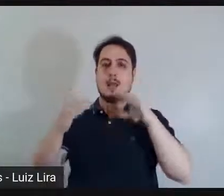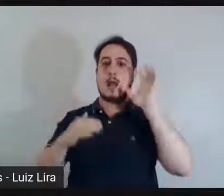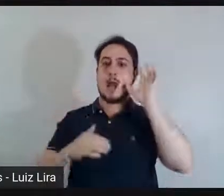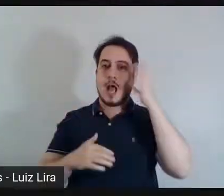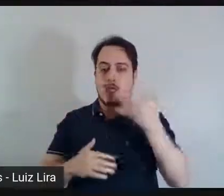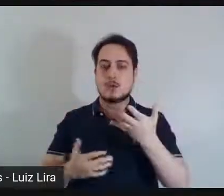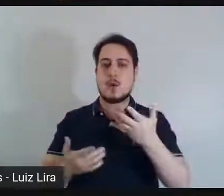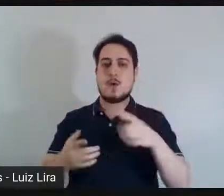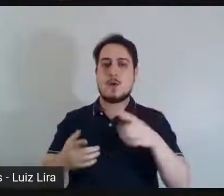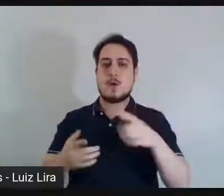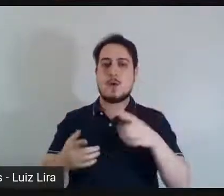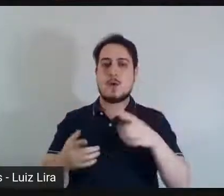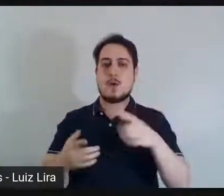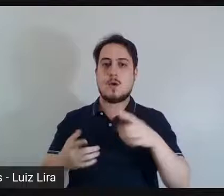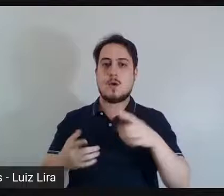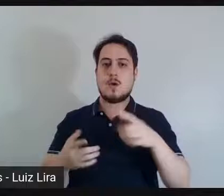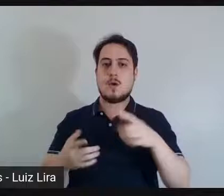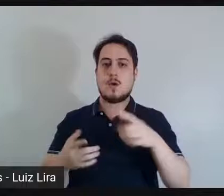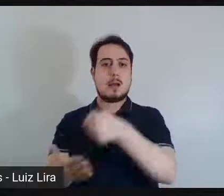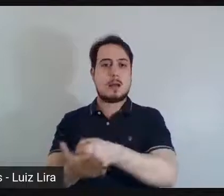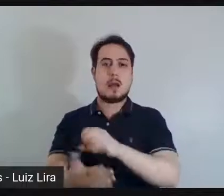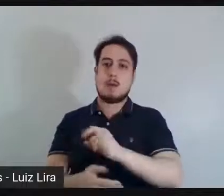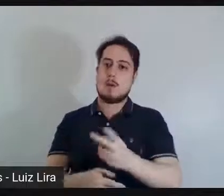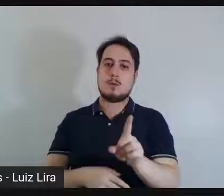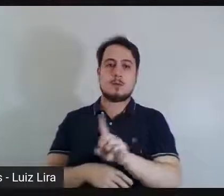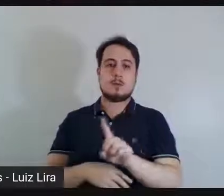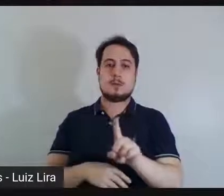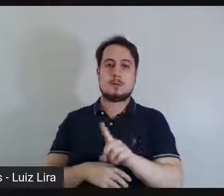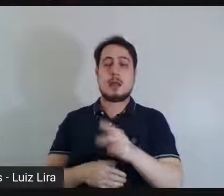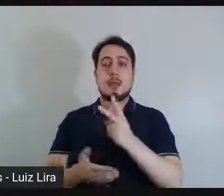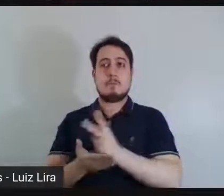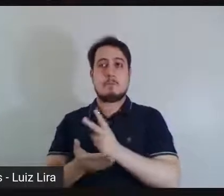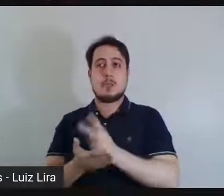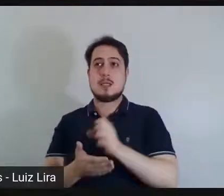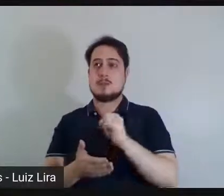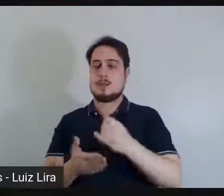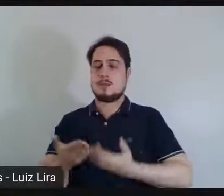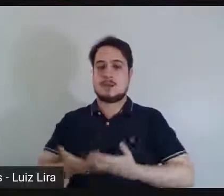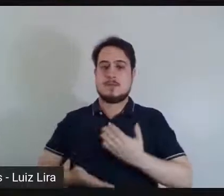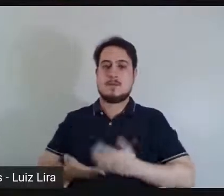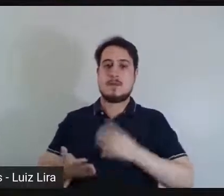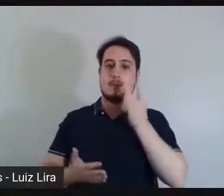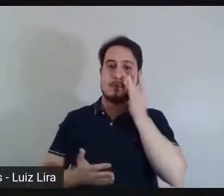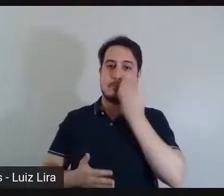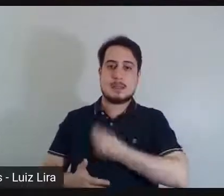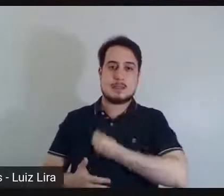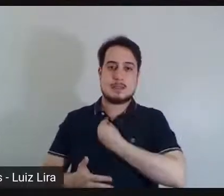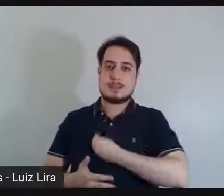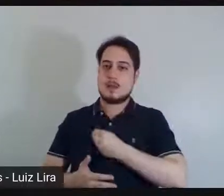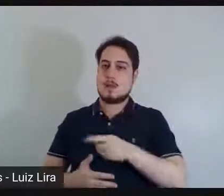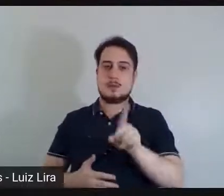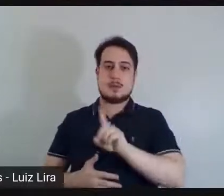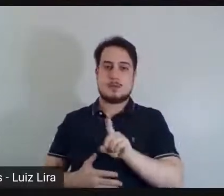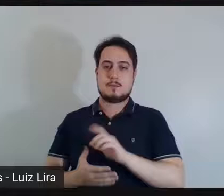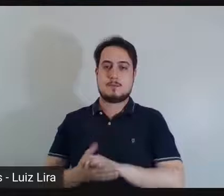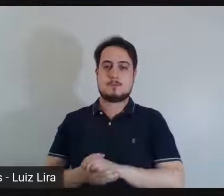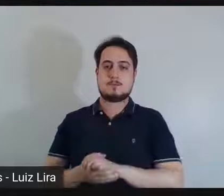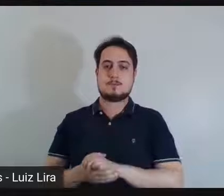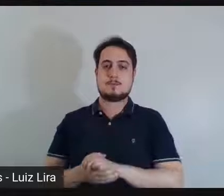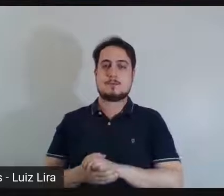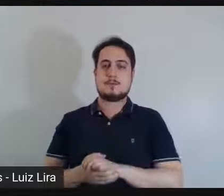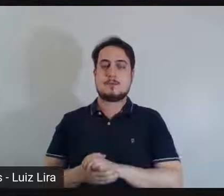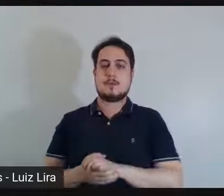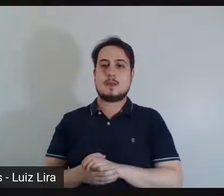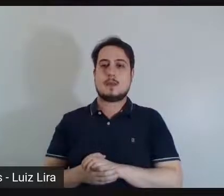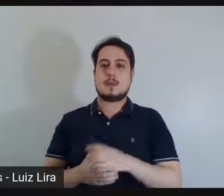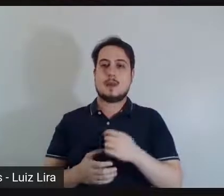pagar o auxílio alimentação, mesmo em não havendo prestação de serviço. Tá? Já que você retomou, eu ia passar